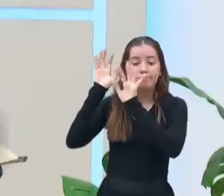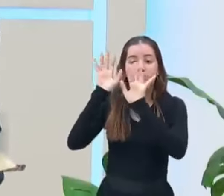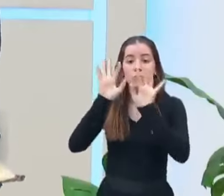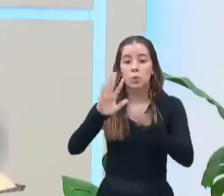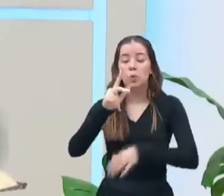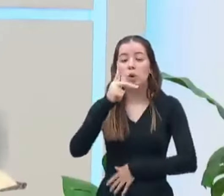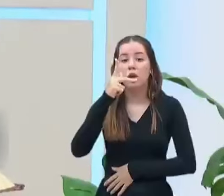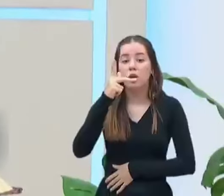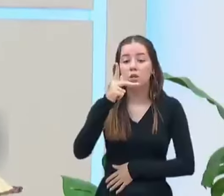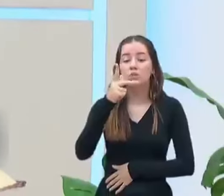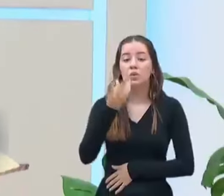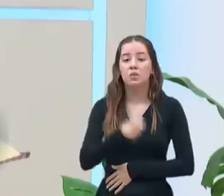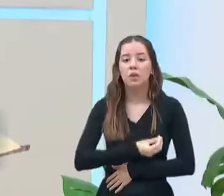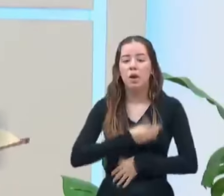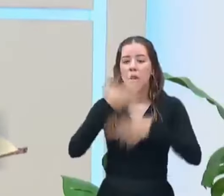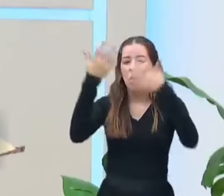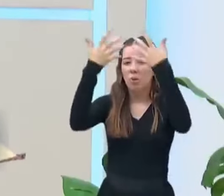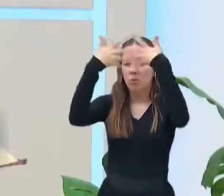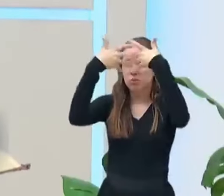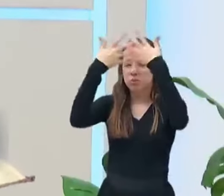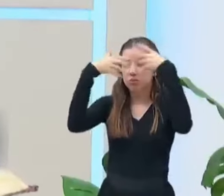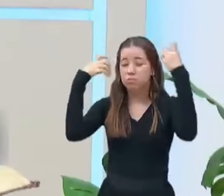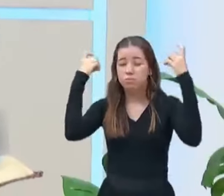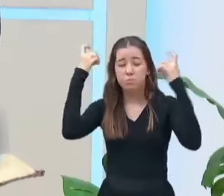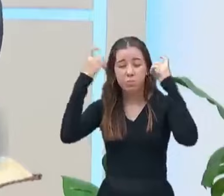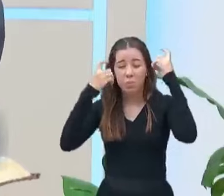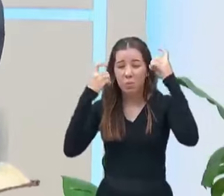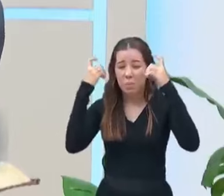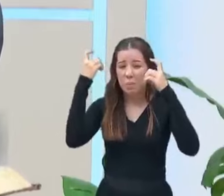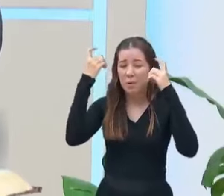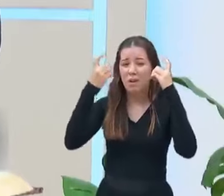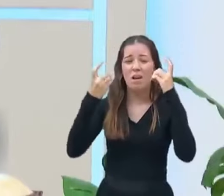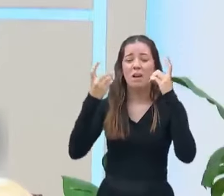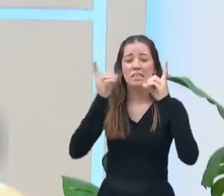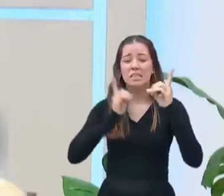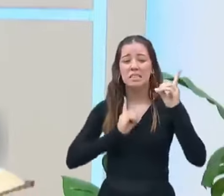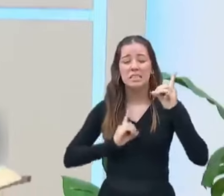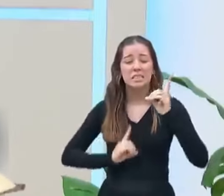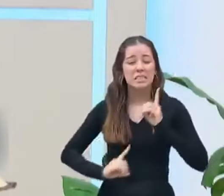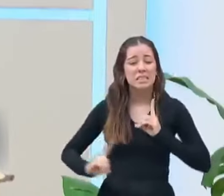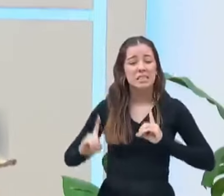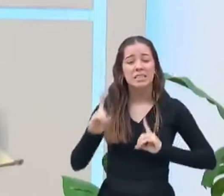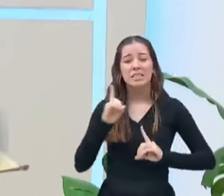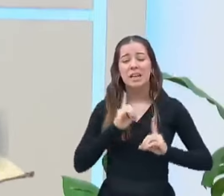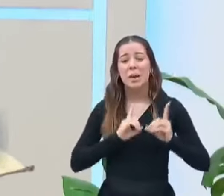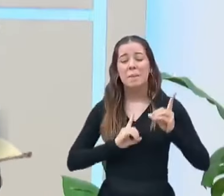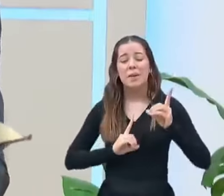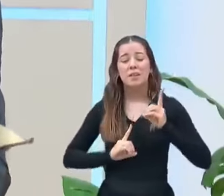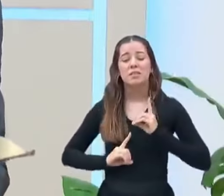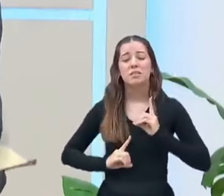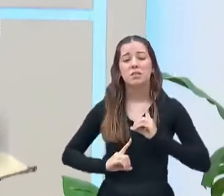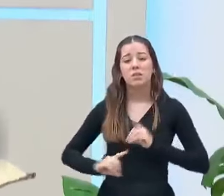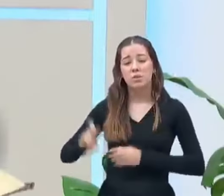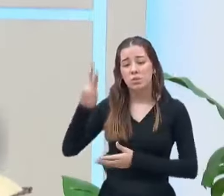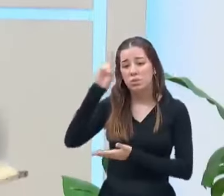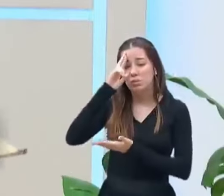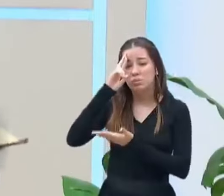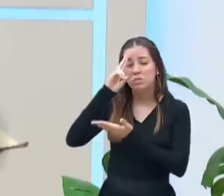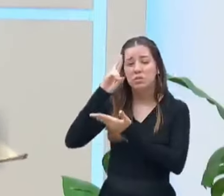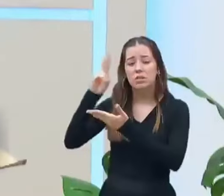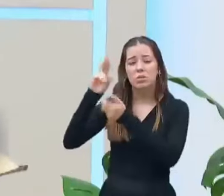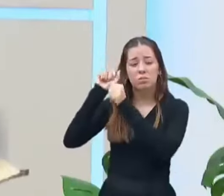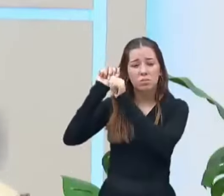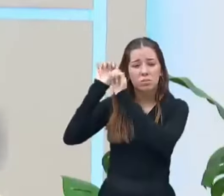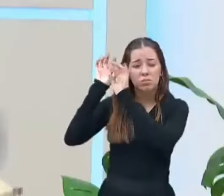Mente perturbada, mente depressiva, mente cheia